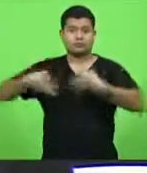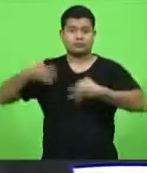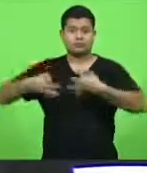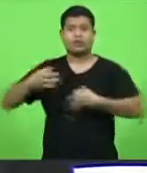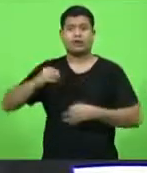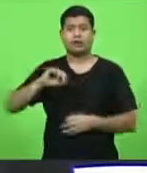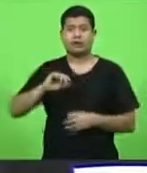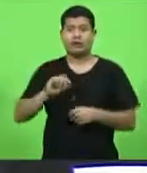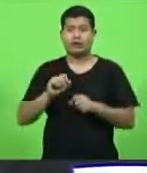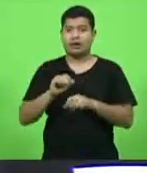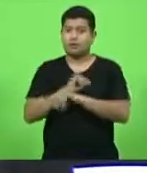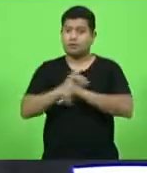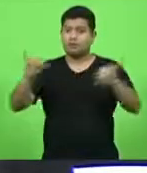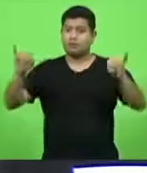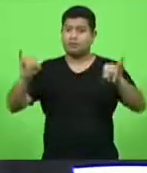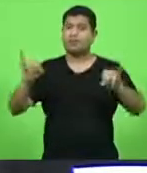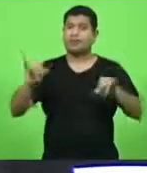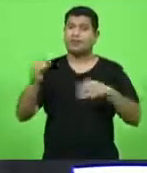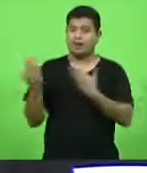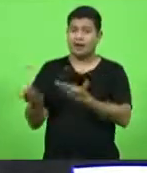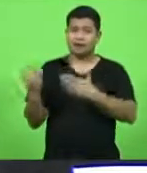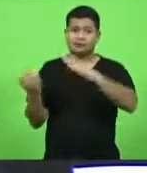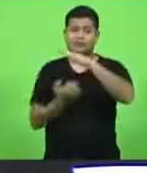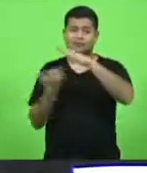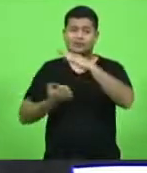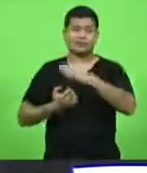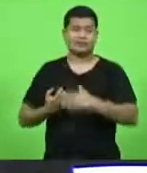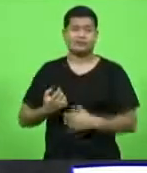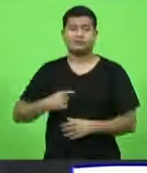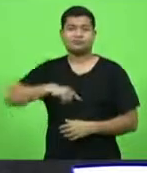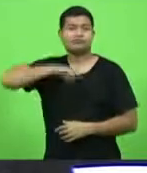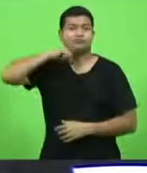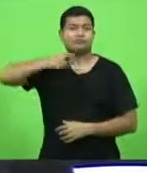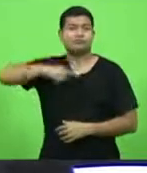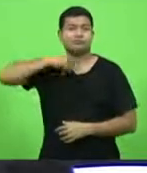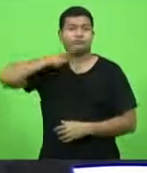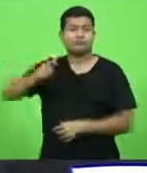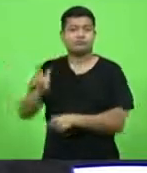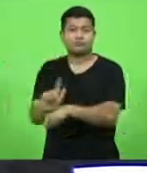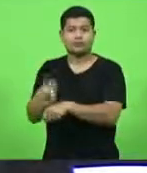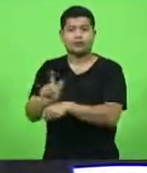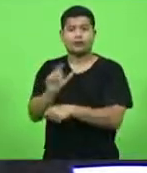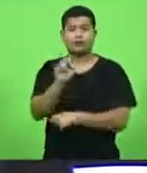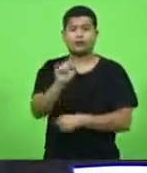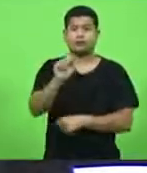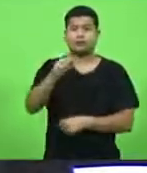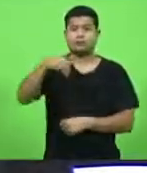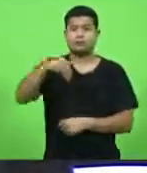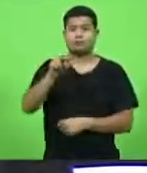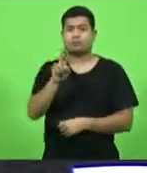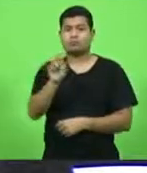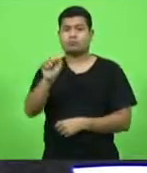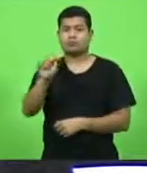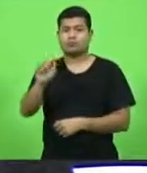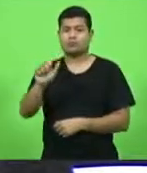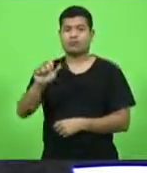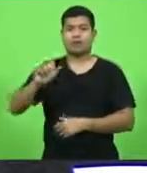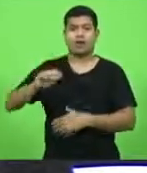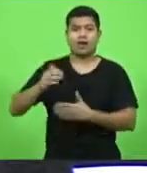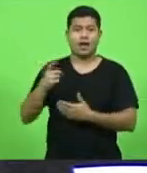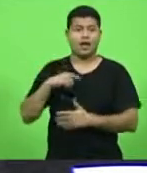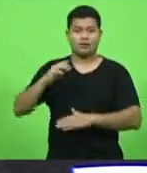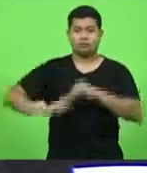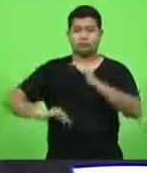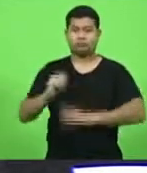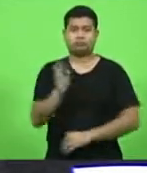era incapaz de fazer gestão das a música Ela tinha capacidade técnica própria Justiça